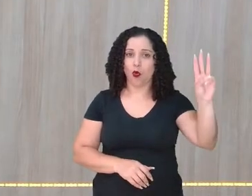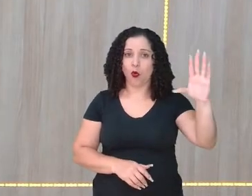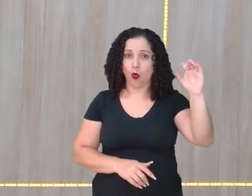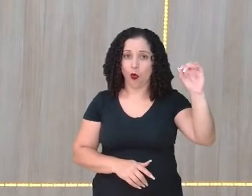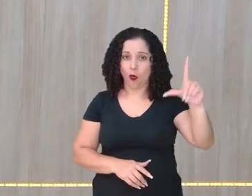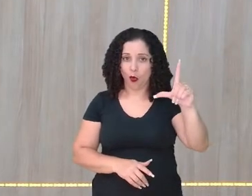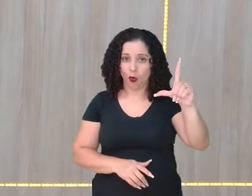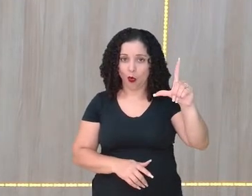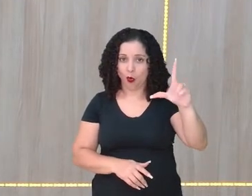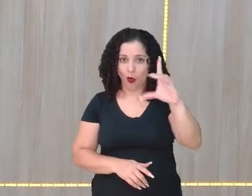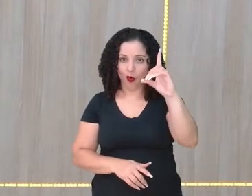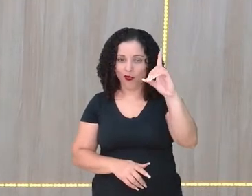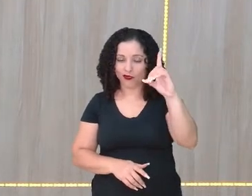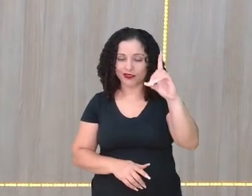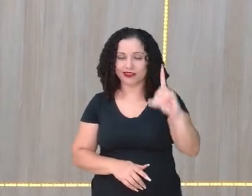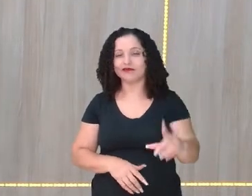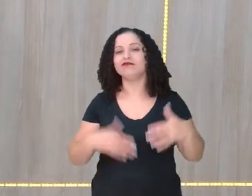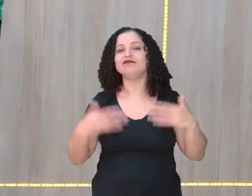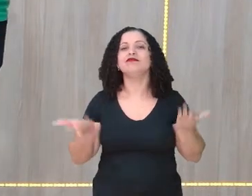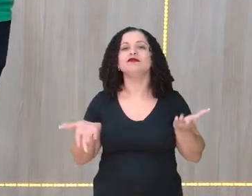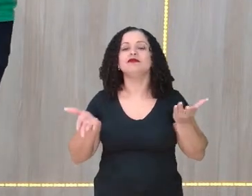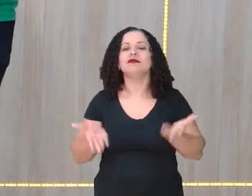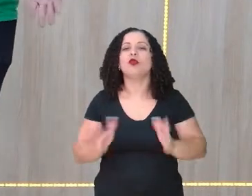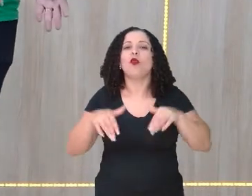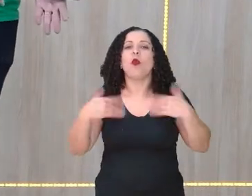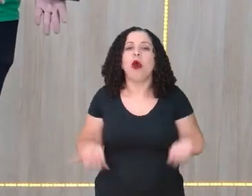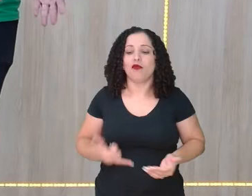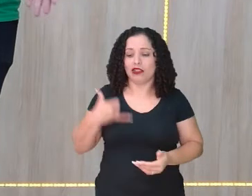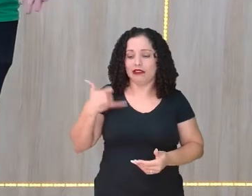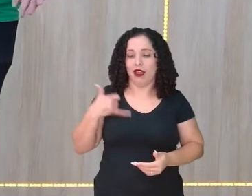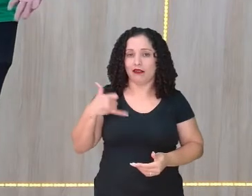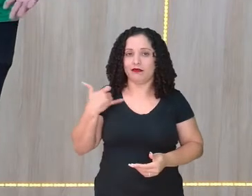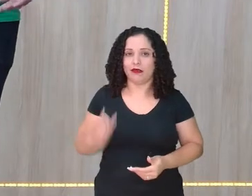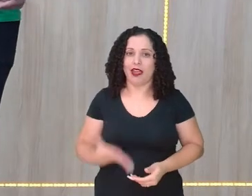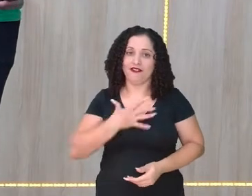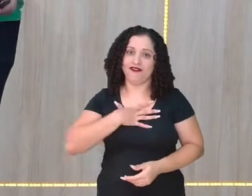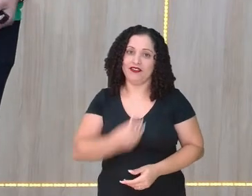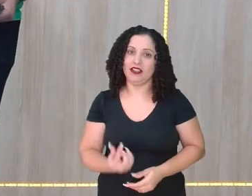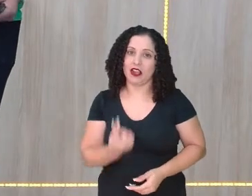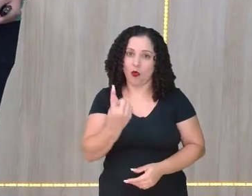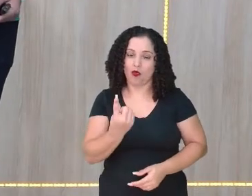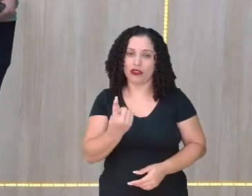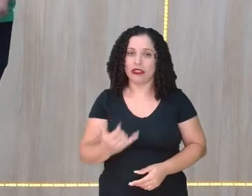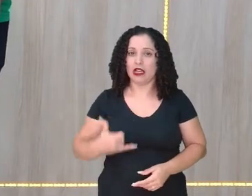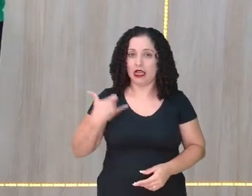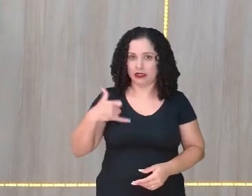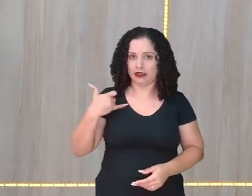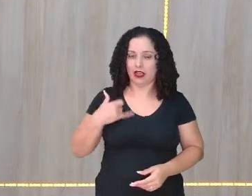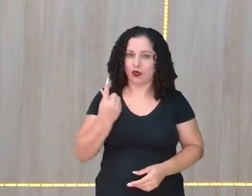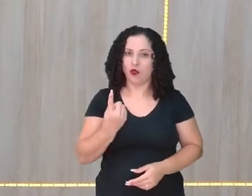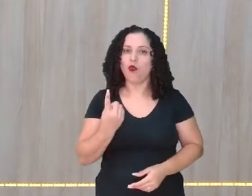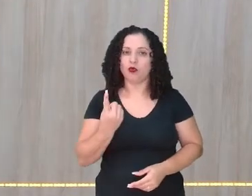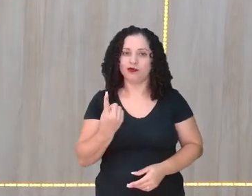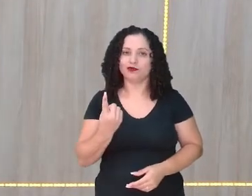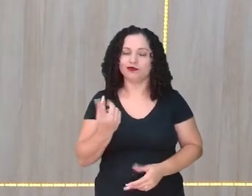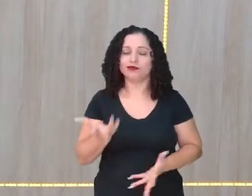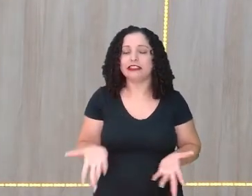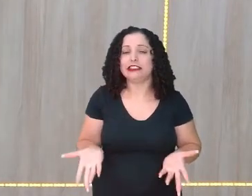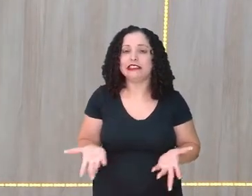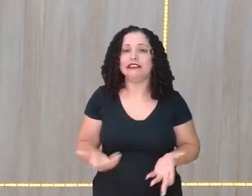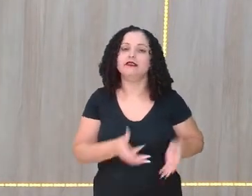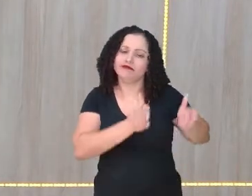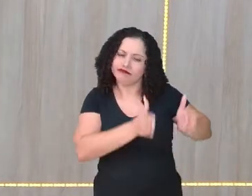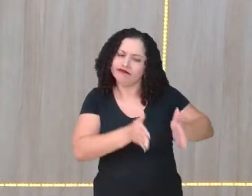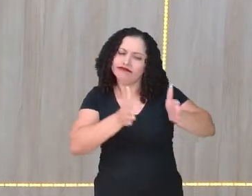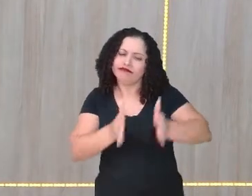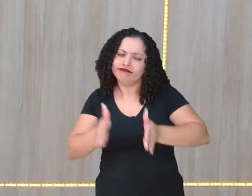eu sou? Porque a cada dia, isso usa até para a Liz, que é minha filha, 1 ano e 5 meses. Cada dia ela fica mais velha um pouquinho. Então,